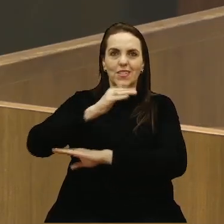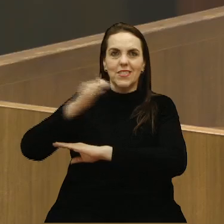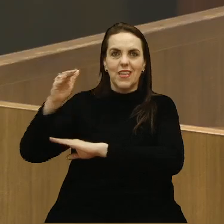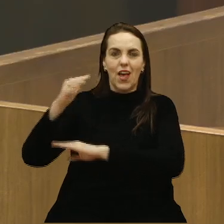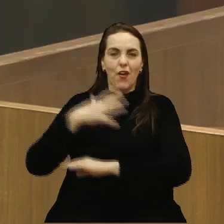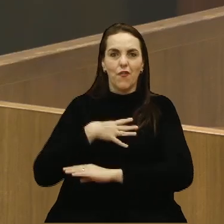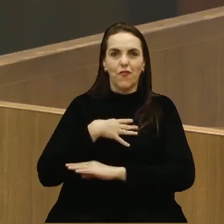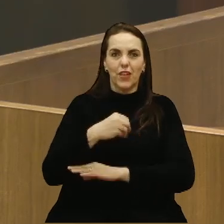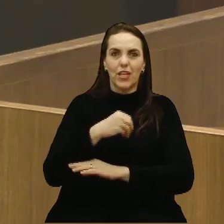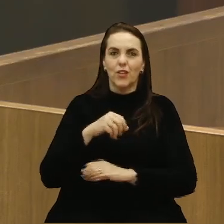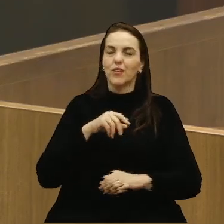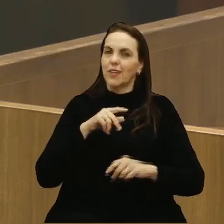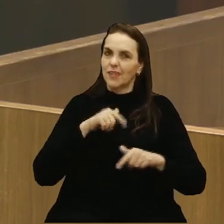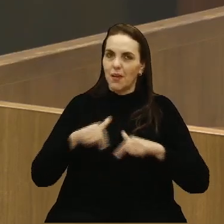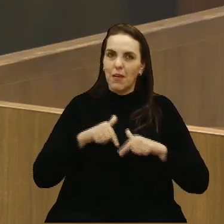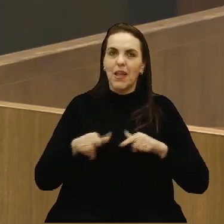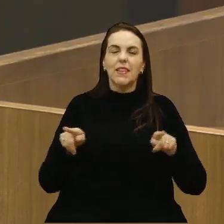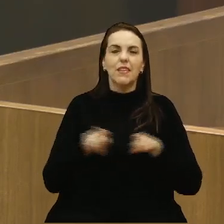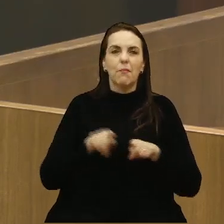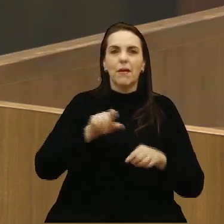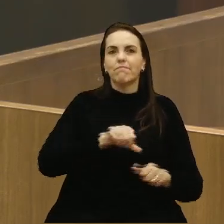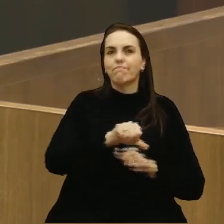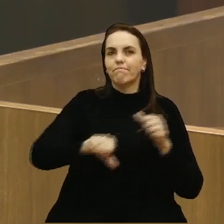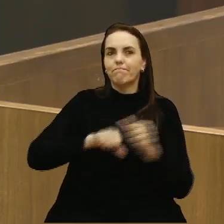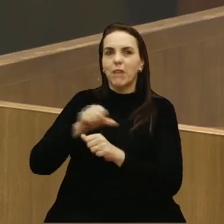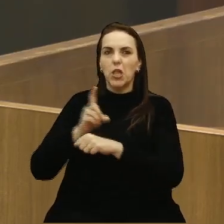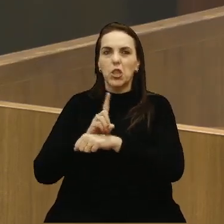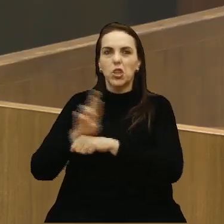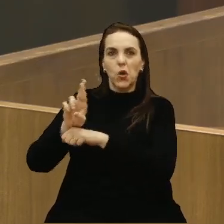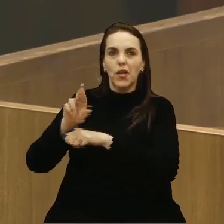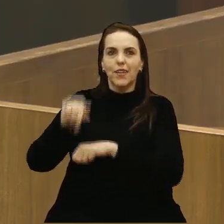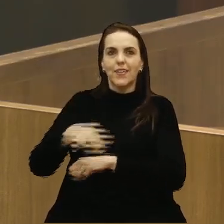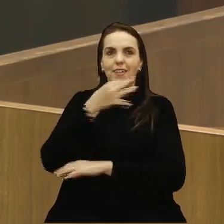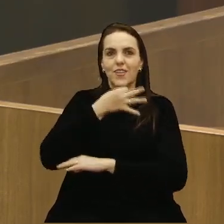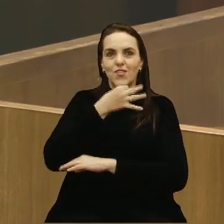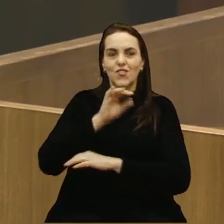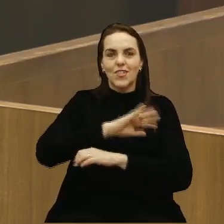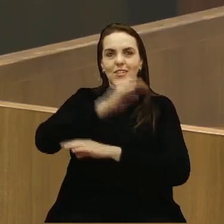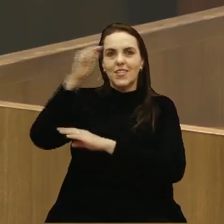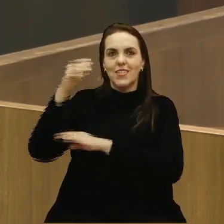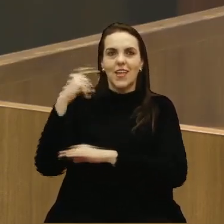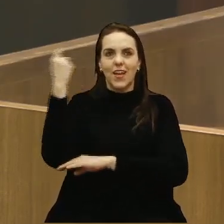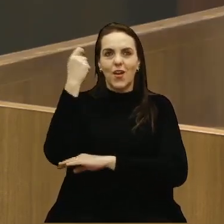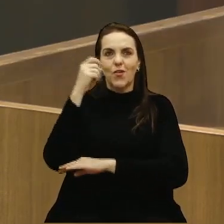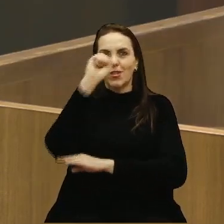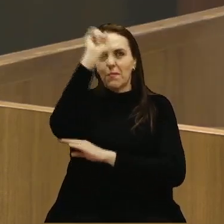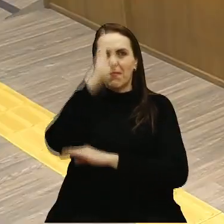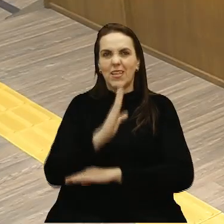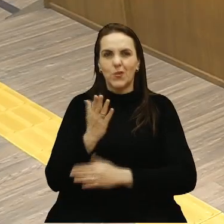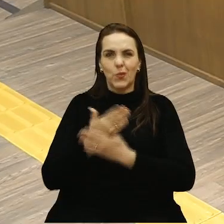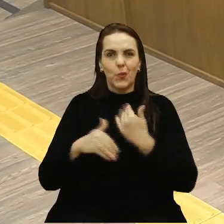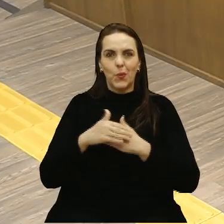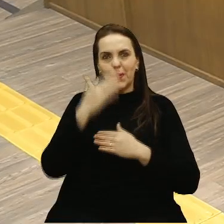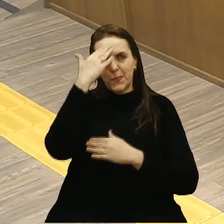do trabalhador poder virar doutor. É isso que nós queremos em Caxias, na Serra Gaúcha e em todo o Brasil. Obrigado, senhor presidente. Obrigado, vereador.